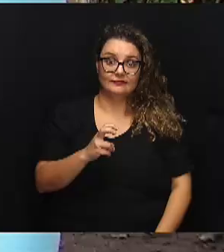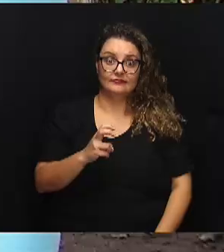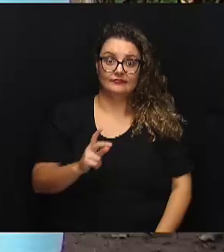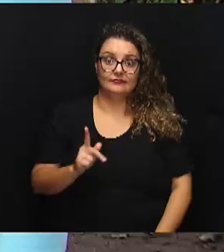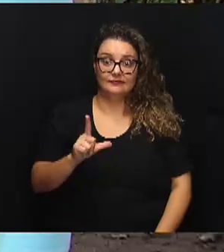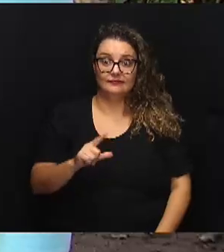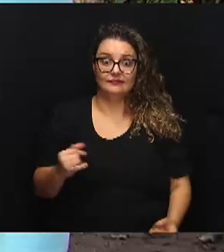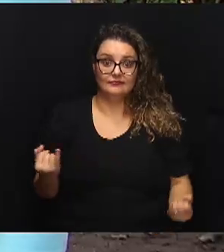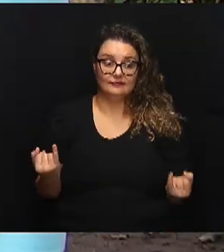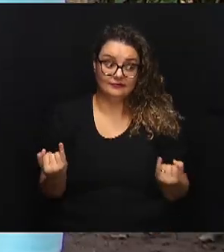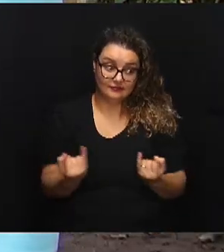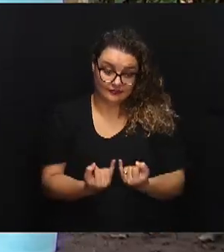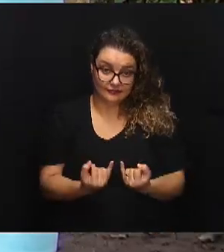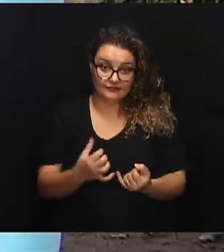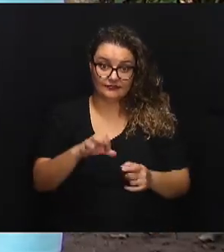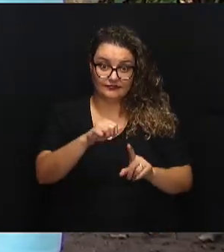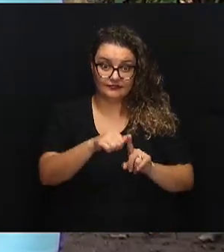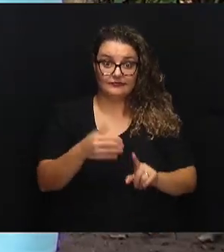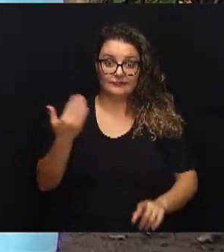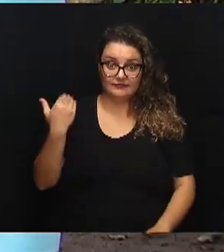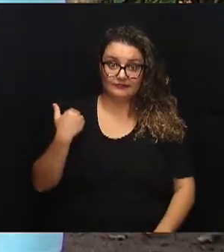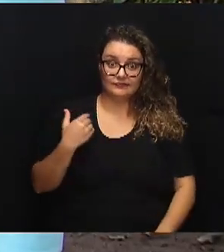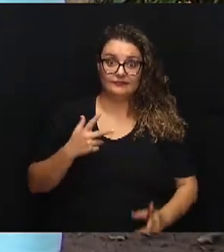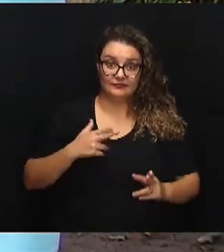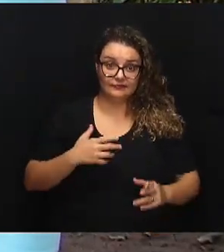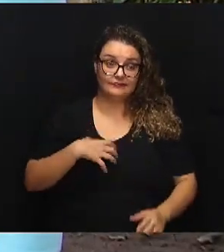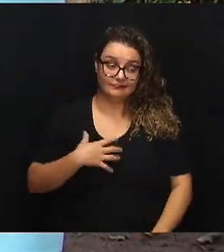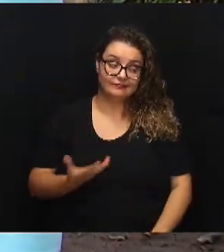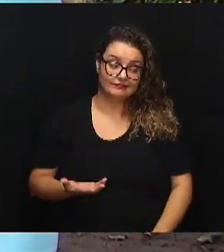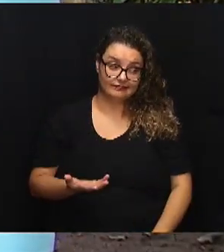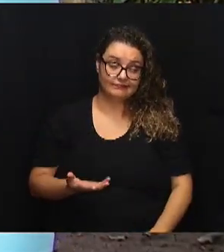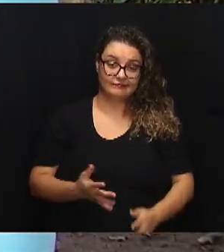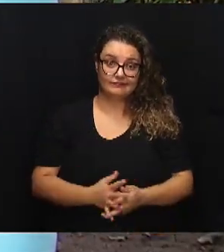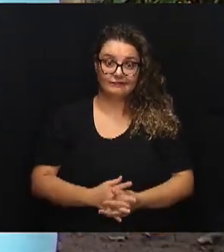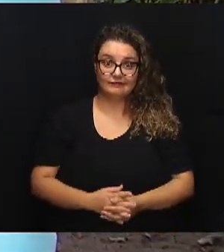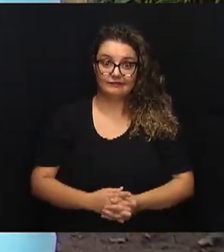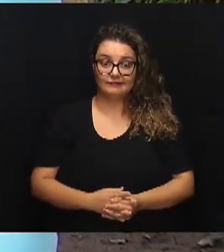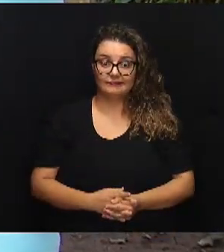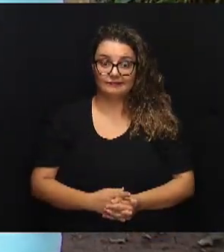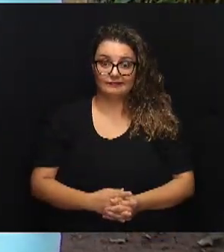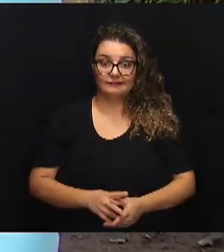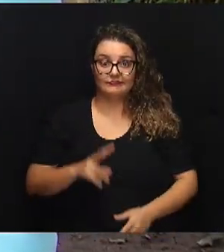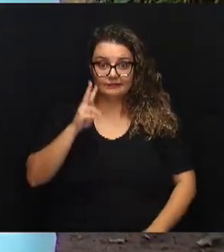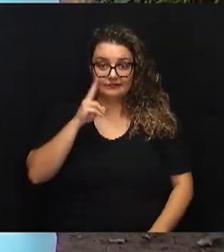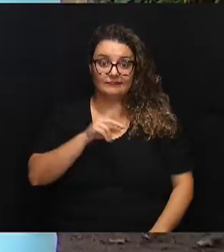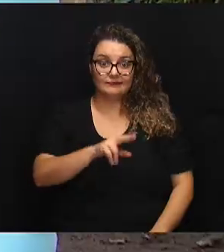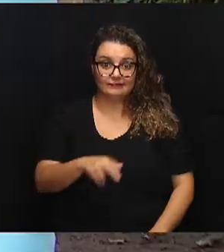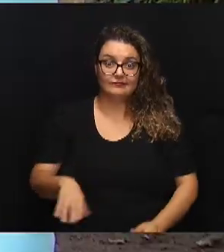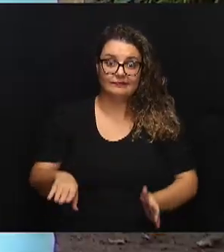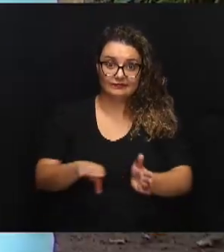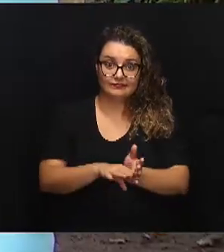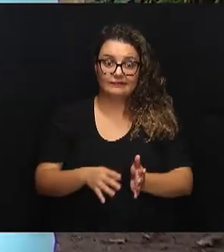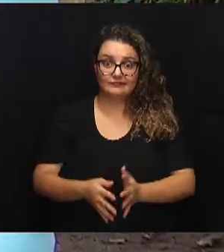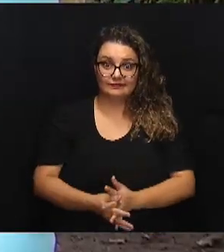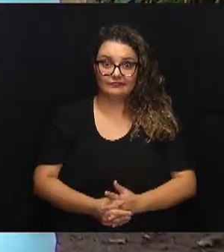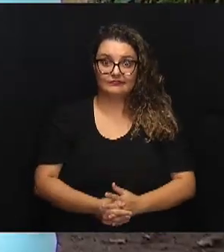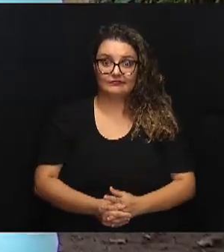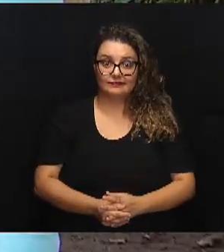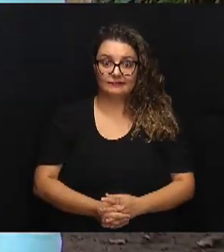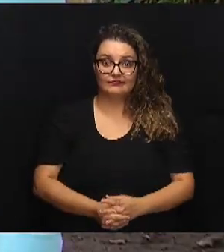menos há 9 meses atrás. Foi como eu estava, né? Então a gente vê os irmãos chegando aí